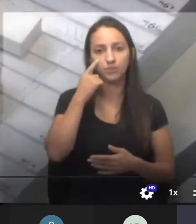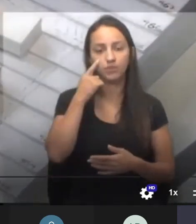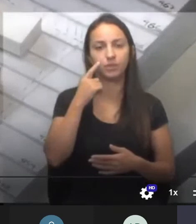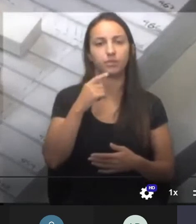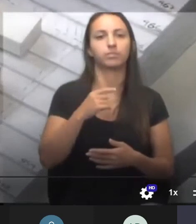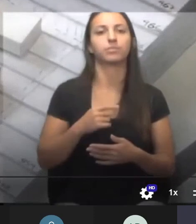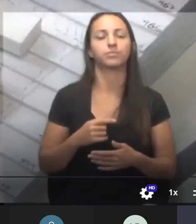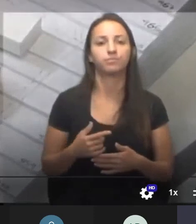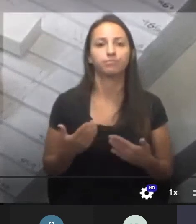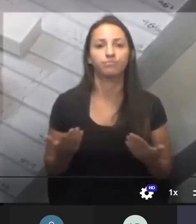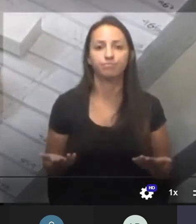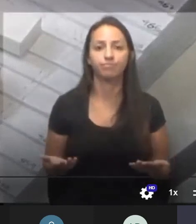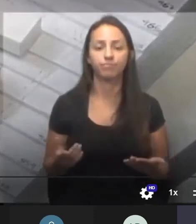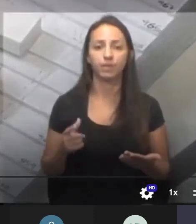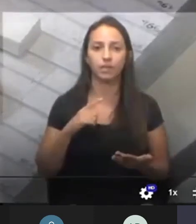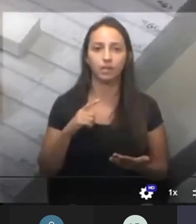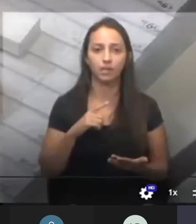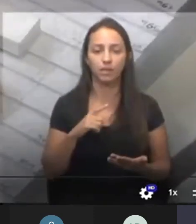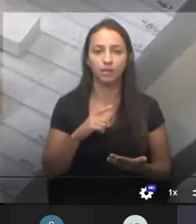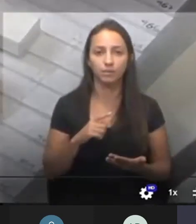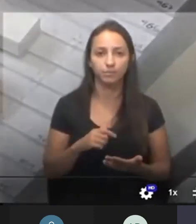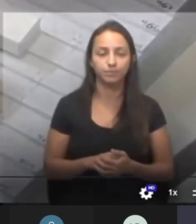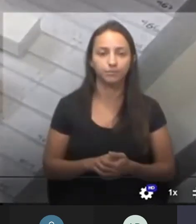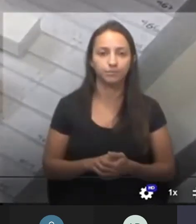considerar que eu tenho